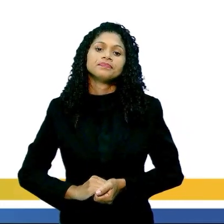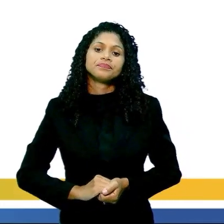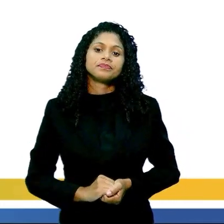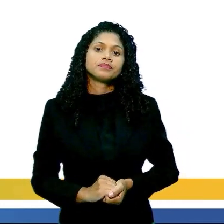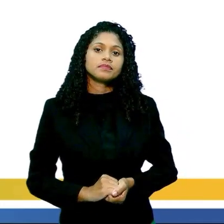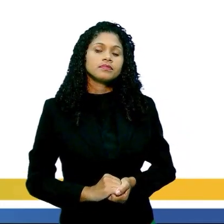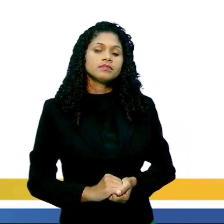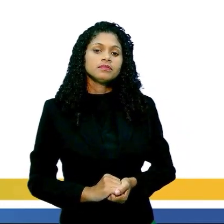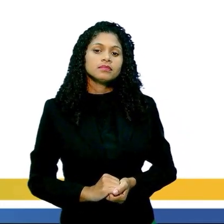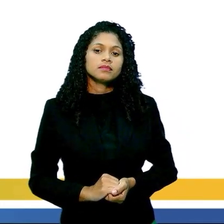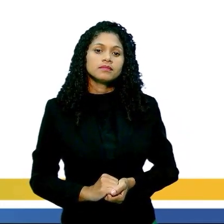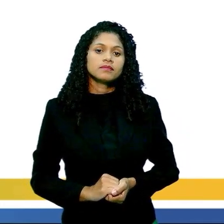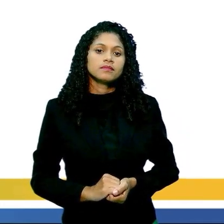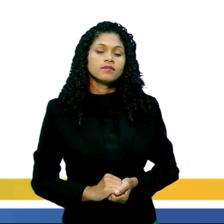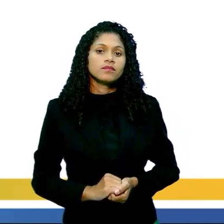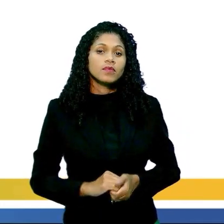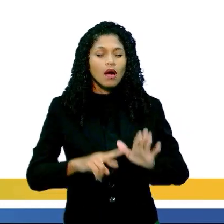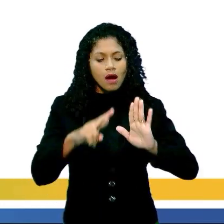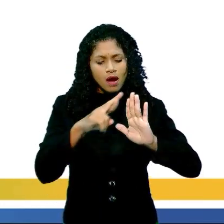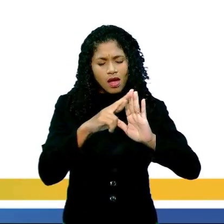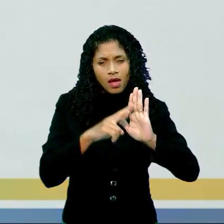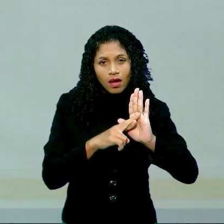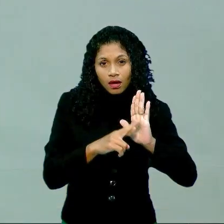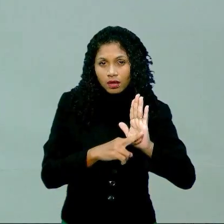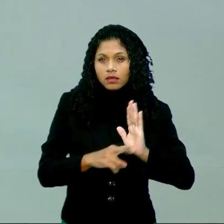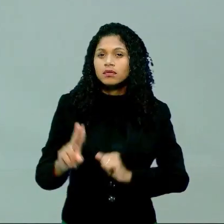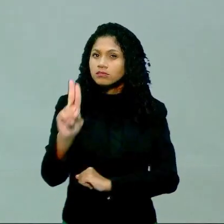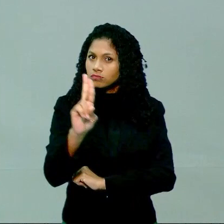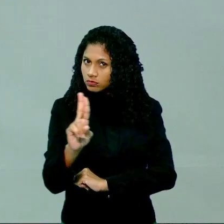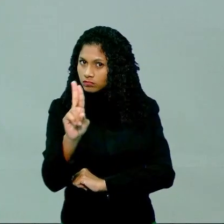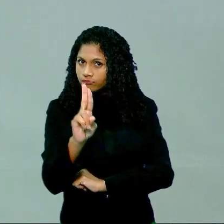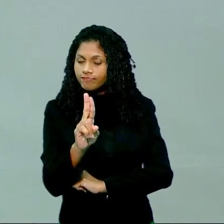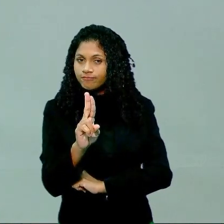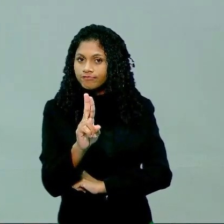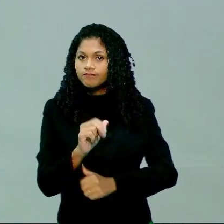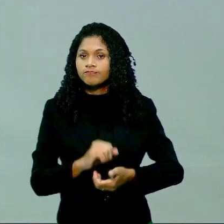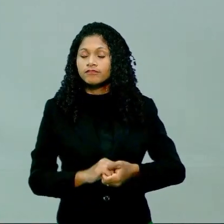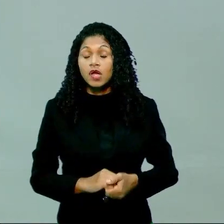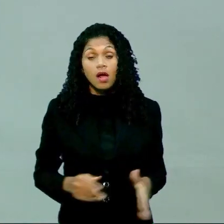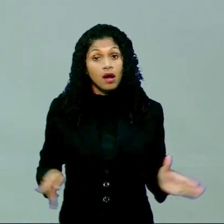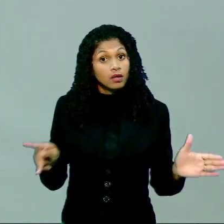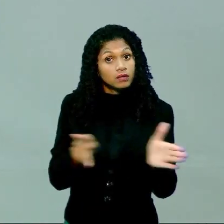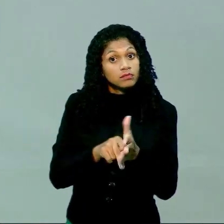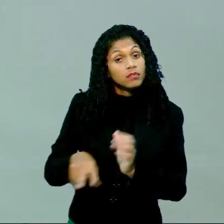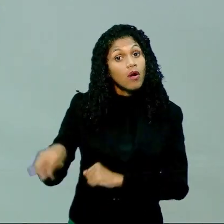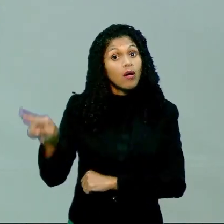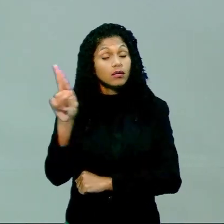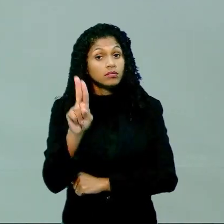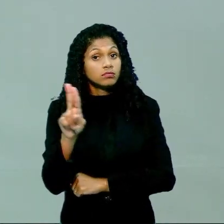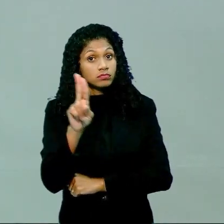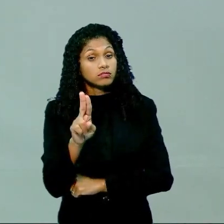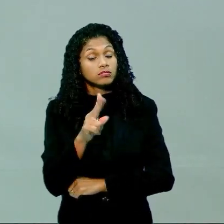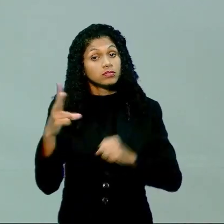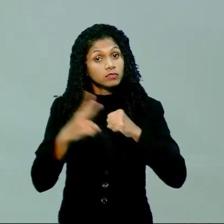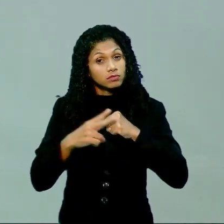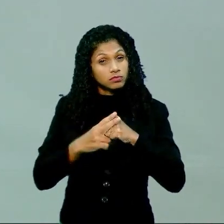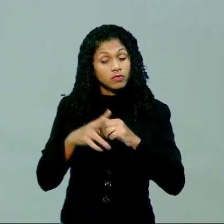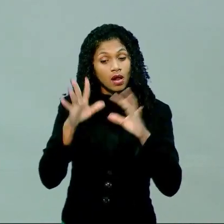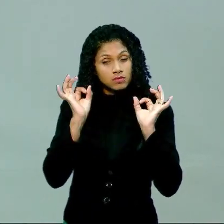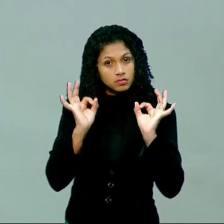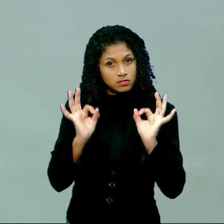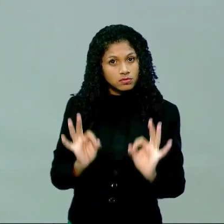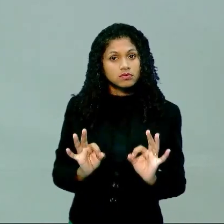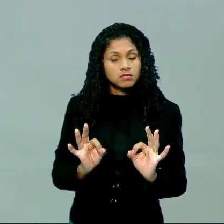Rules of use, regras de uso. Para nós utilizarmos os verbos adequadamente